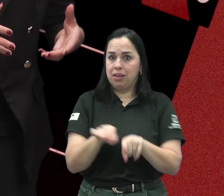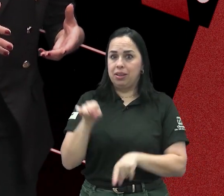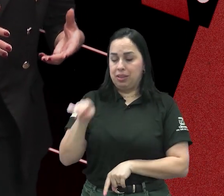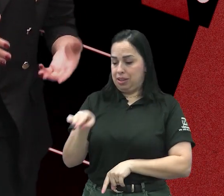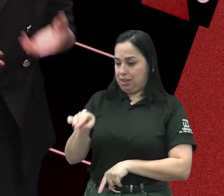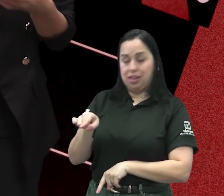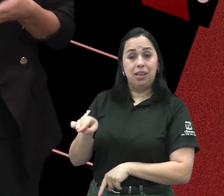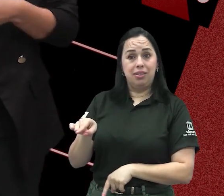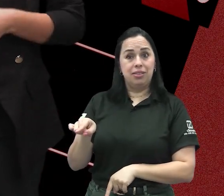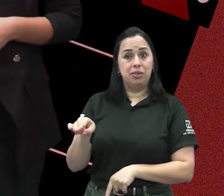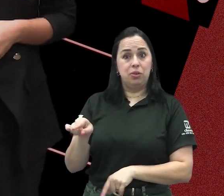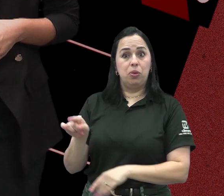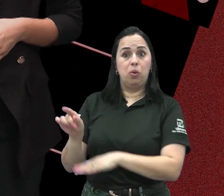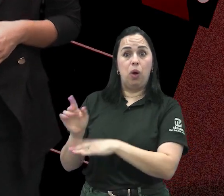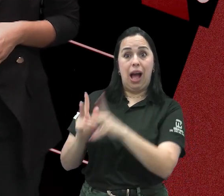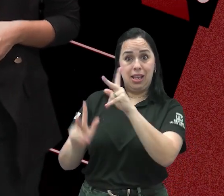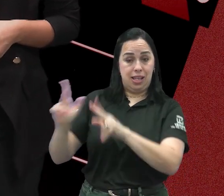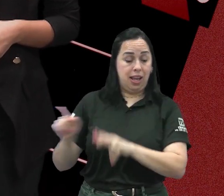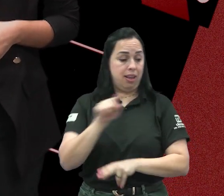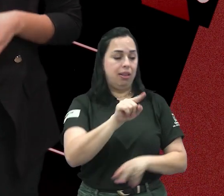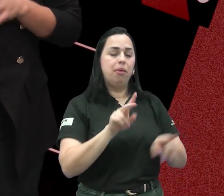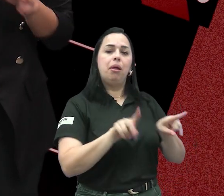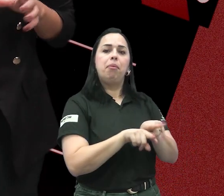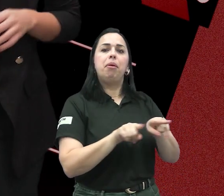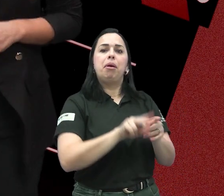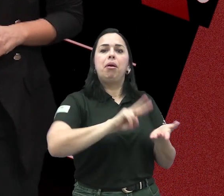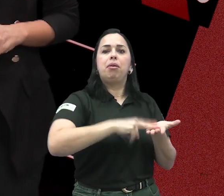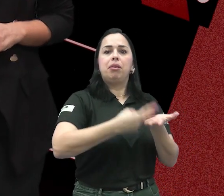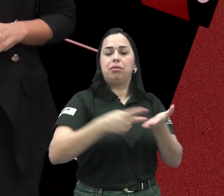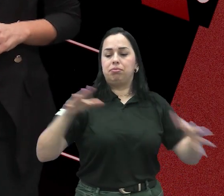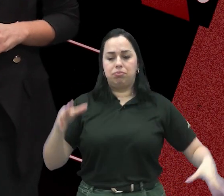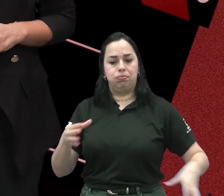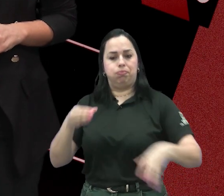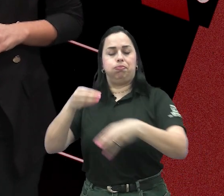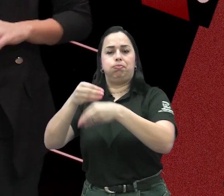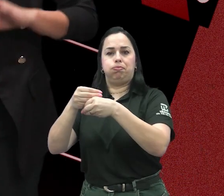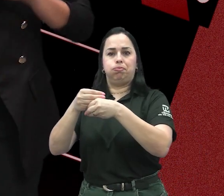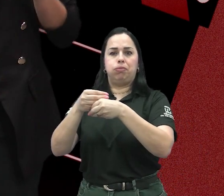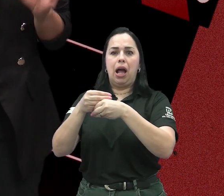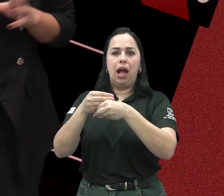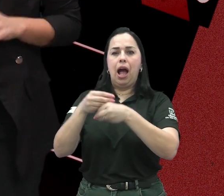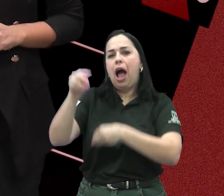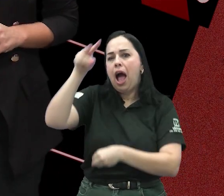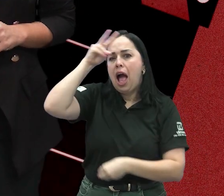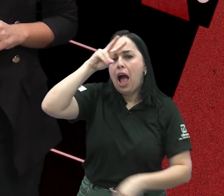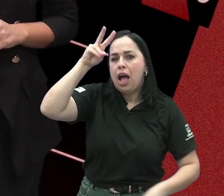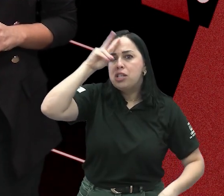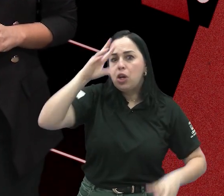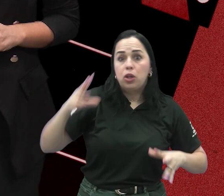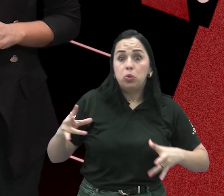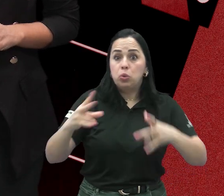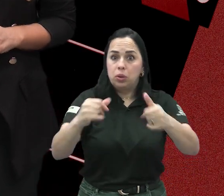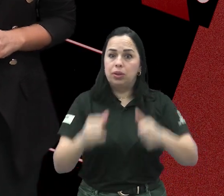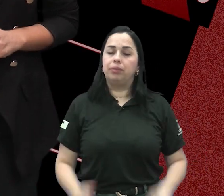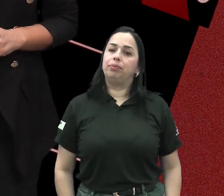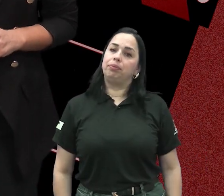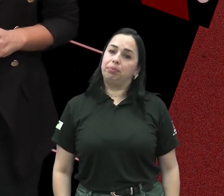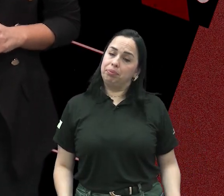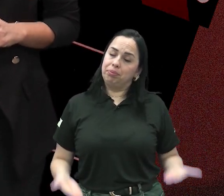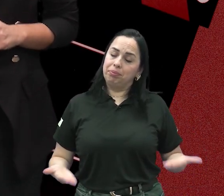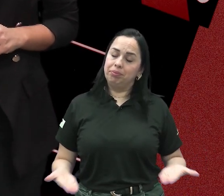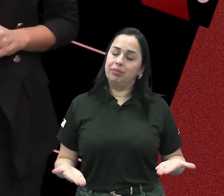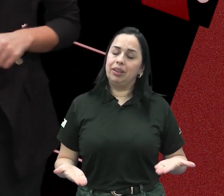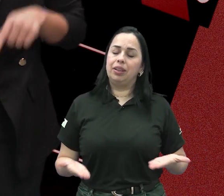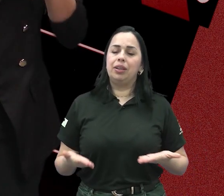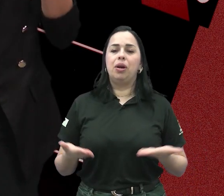Assistir Chernobyl e depois O Tradutor, que vai complementar ali a história como um todo. Pessoal, eu